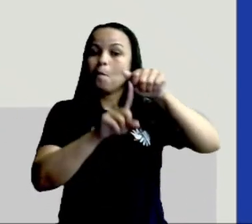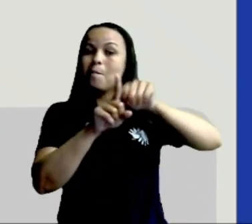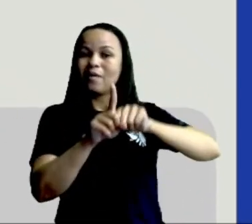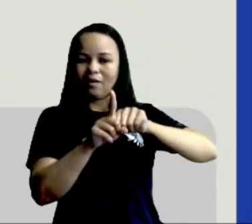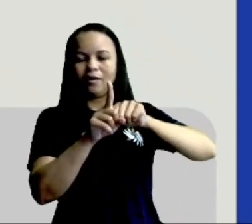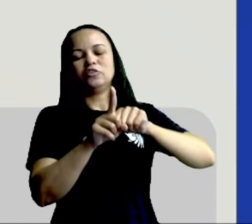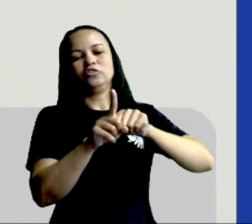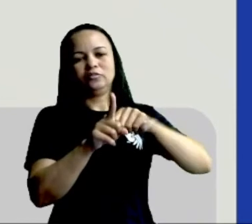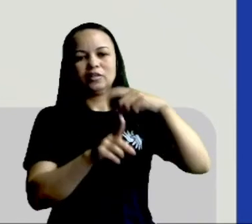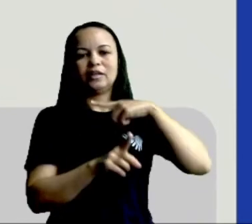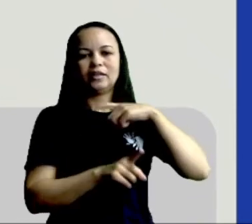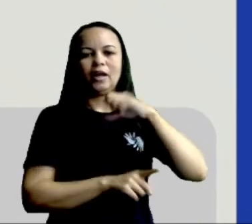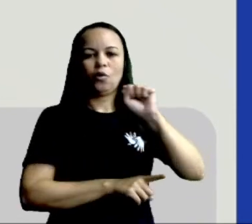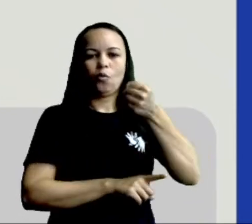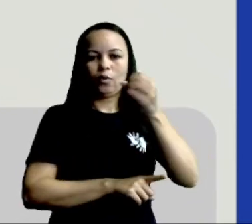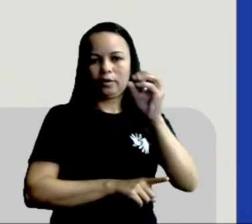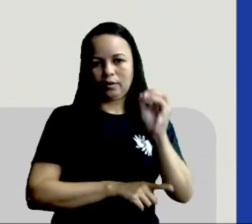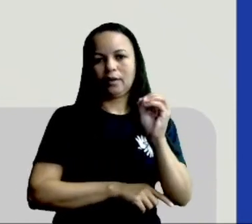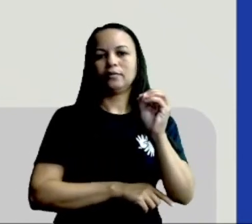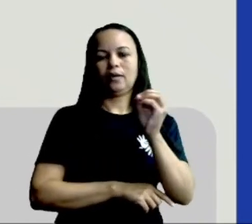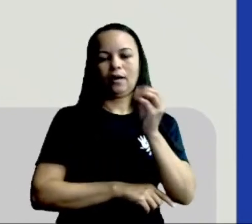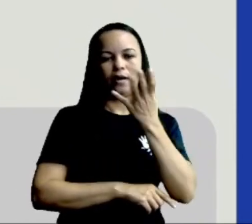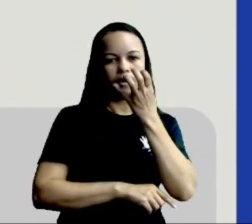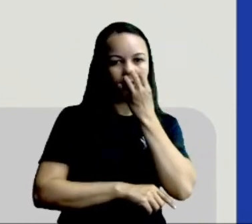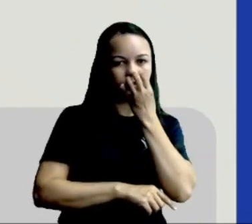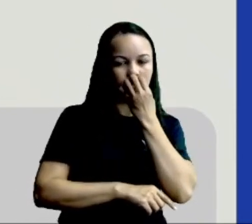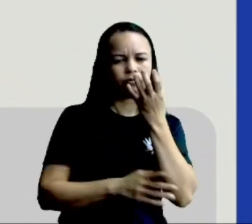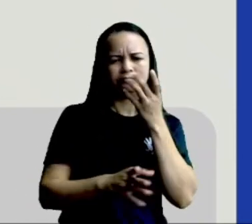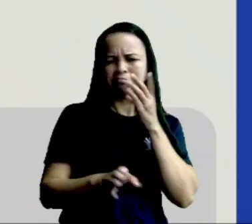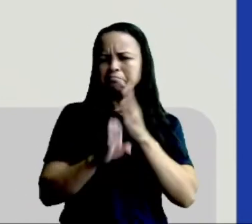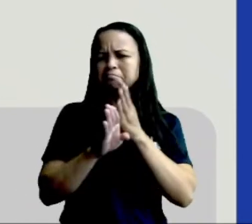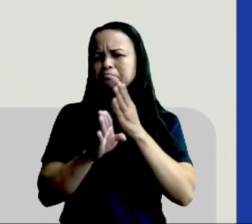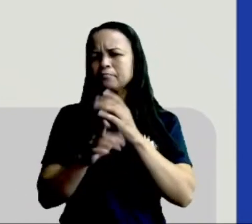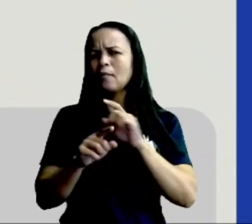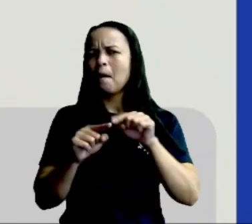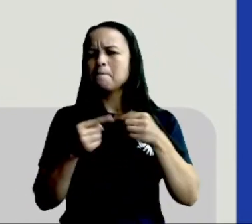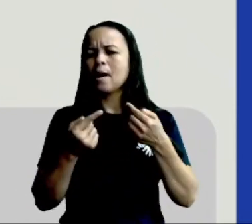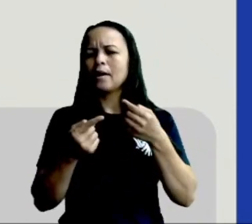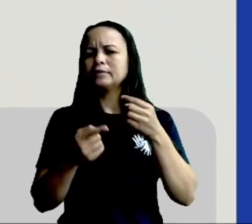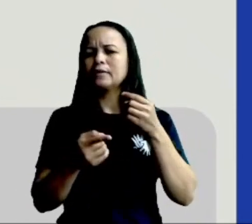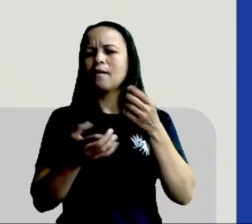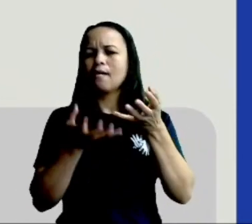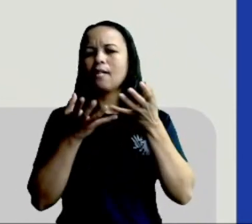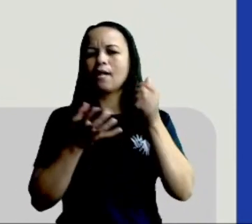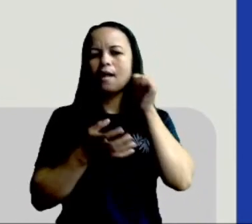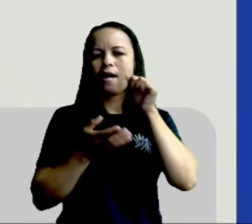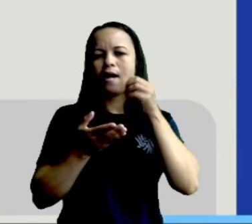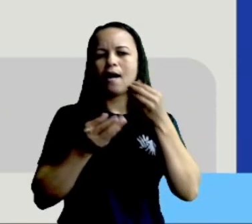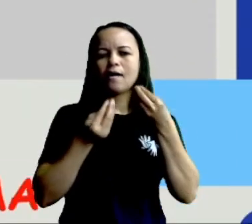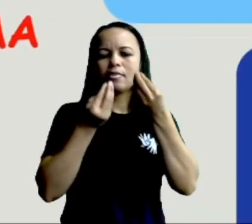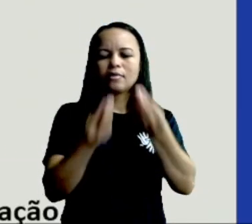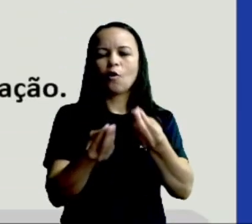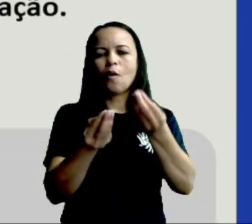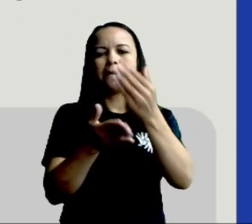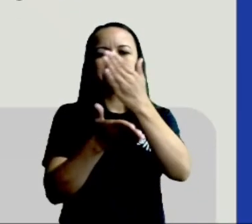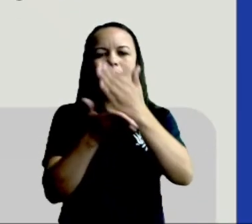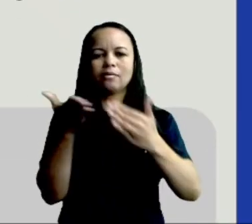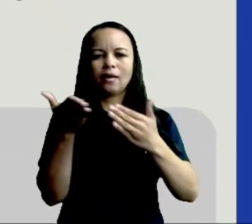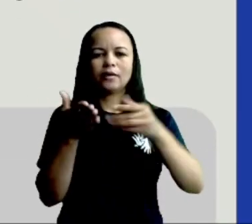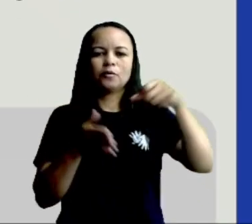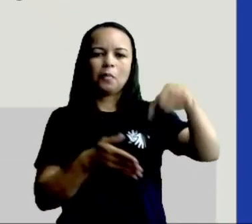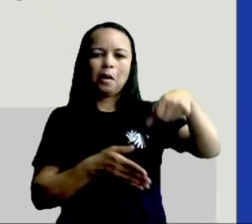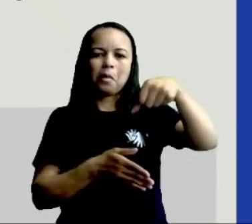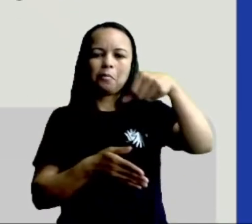abrigando 80 cães. Beleza? Então, descobri. Mas ela quer doar só metade dos pacotes. O que é que ela vai